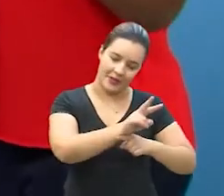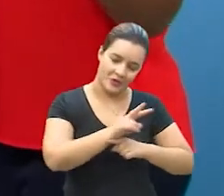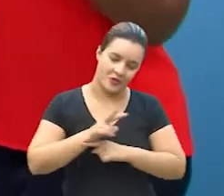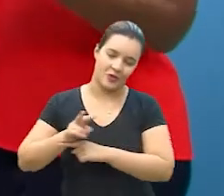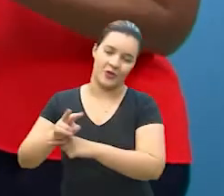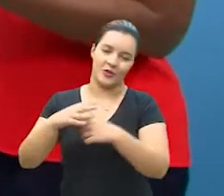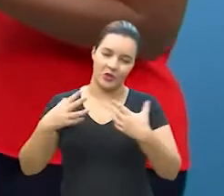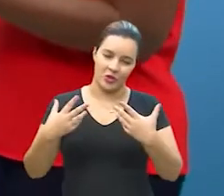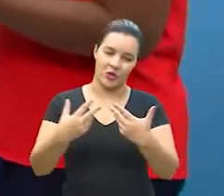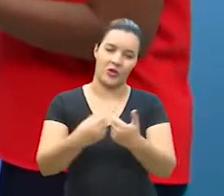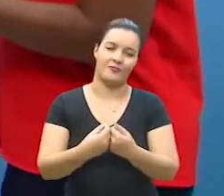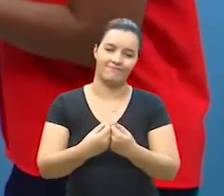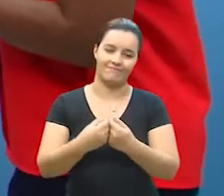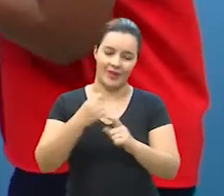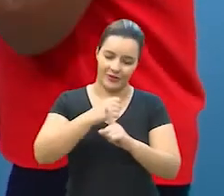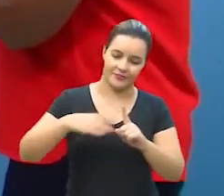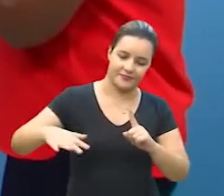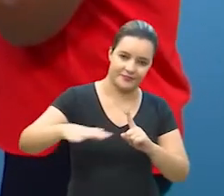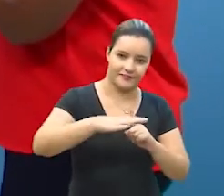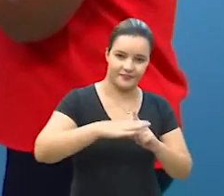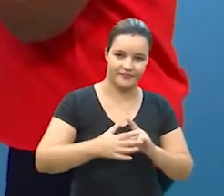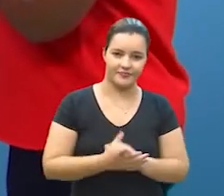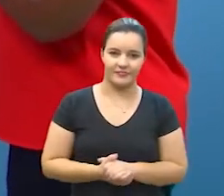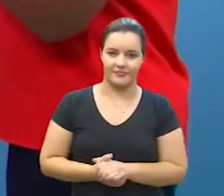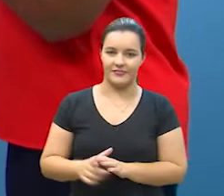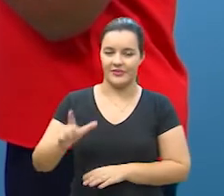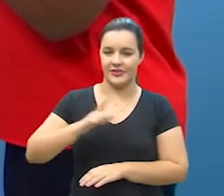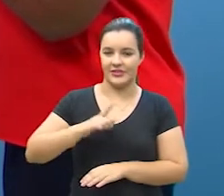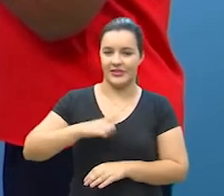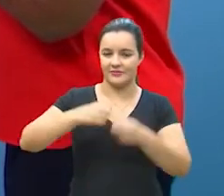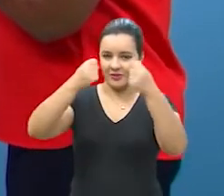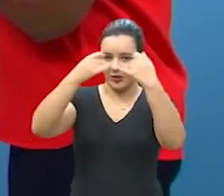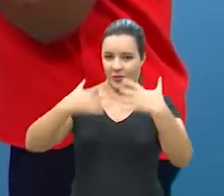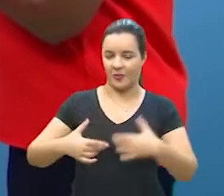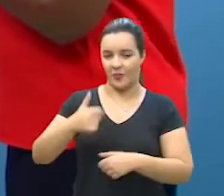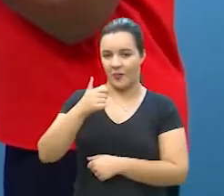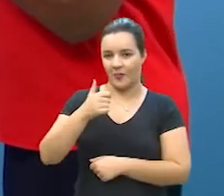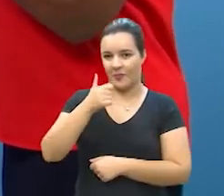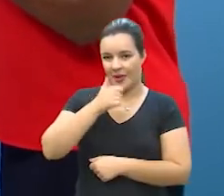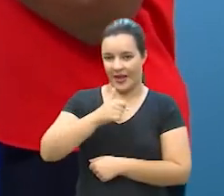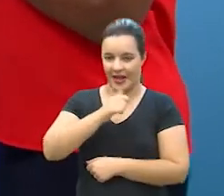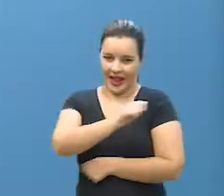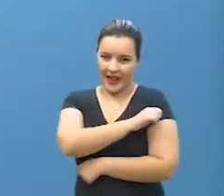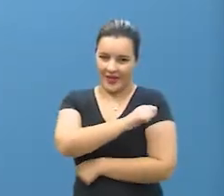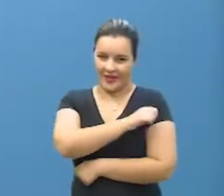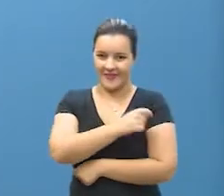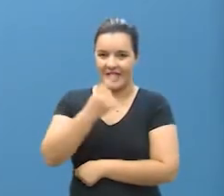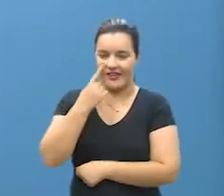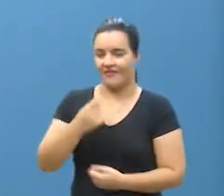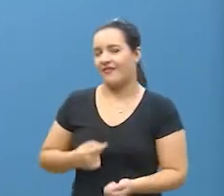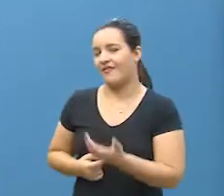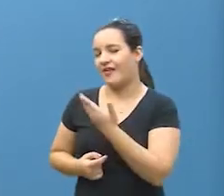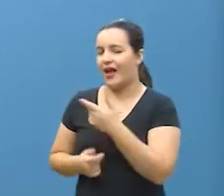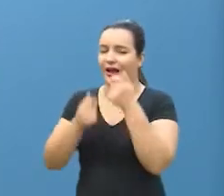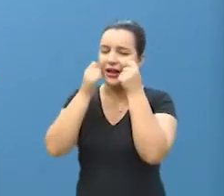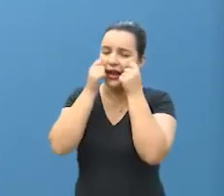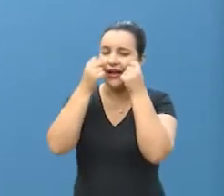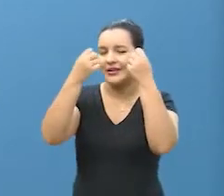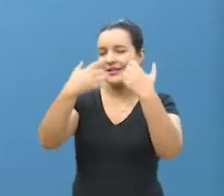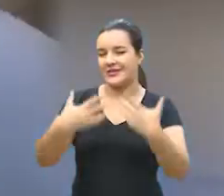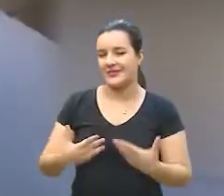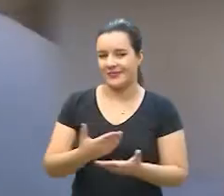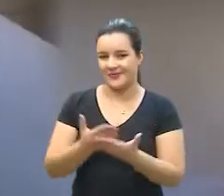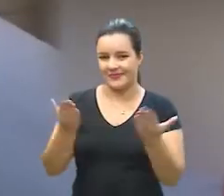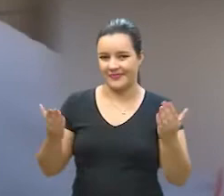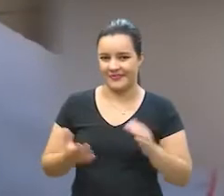também toda a comunidade. Olha, eu tenho um depoimento de uma educanda, como você falou. Vamos ouvir que gracinha o que ela disse pra